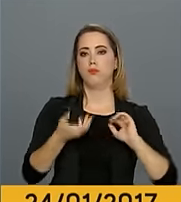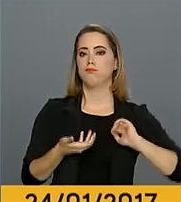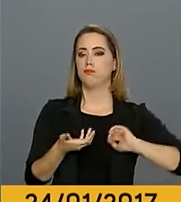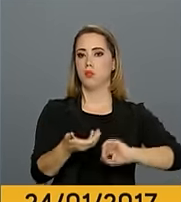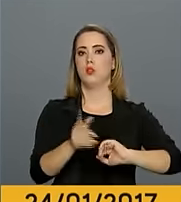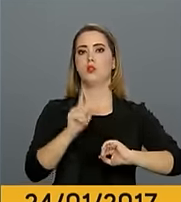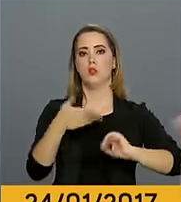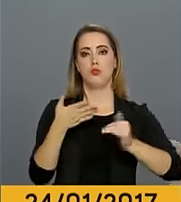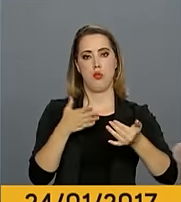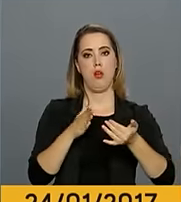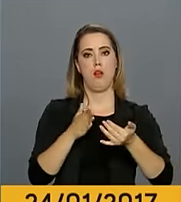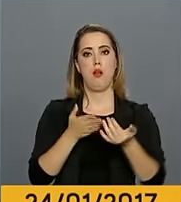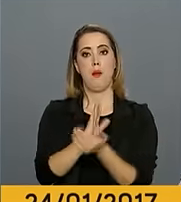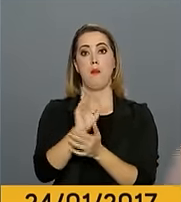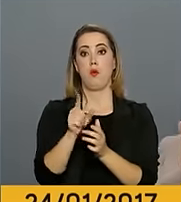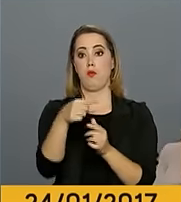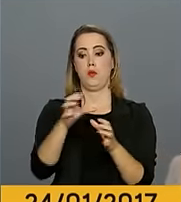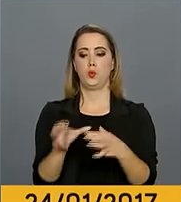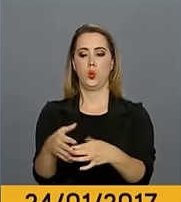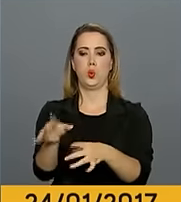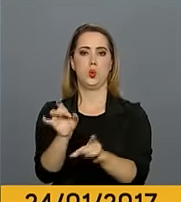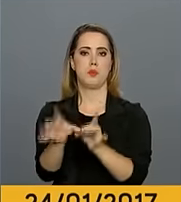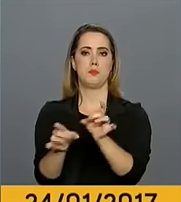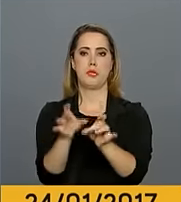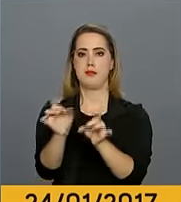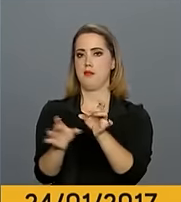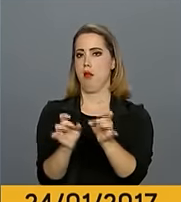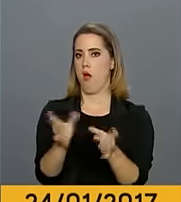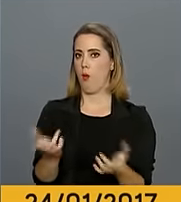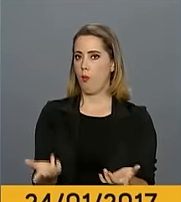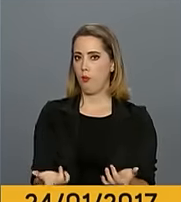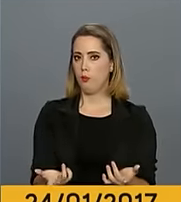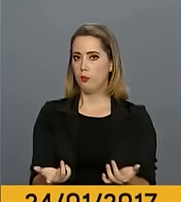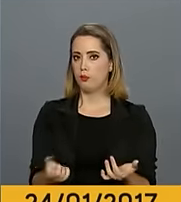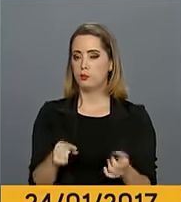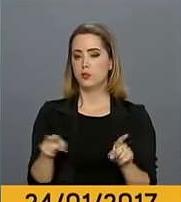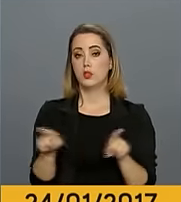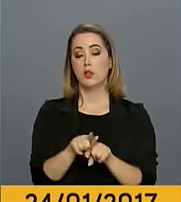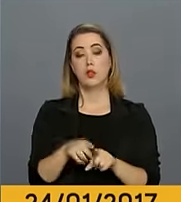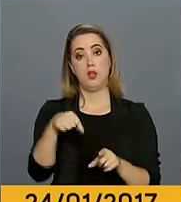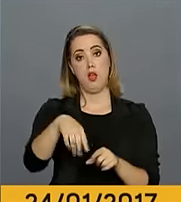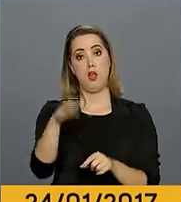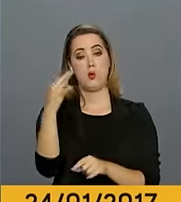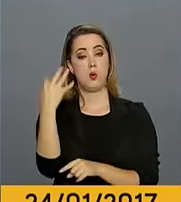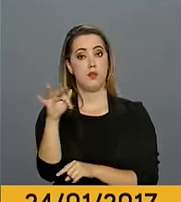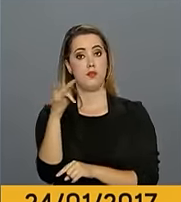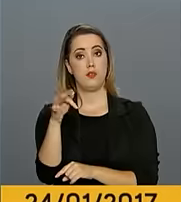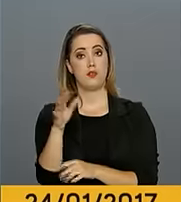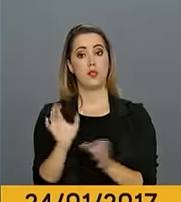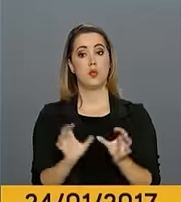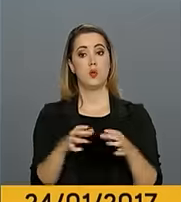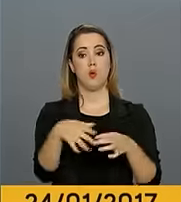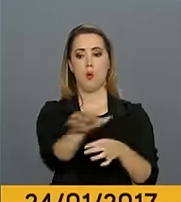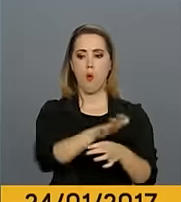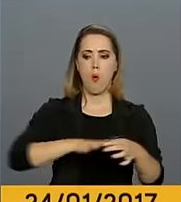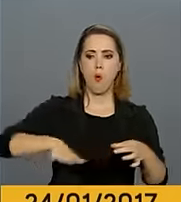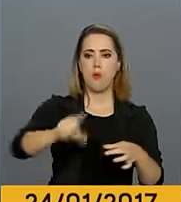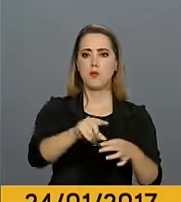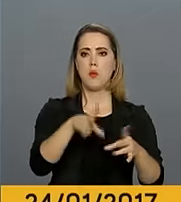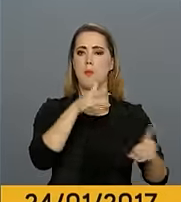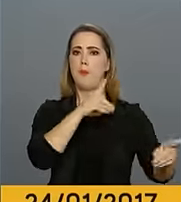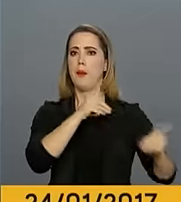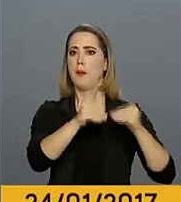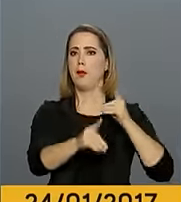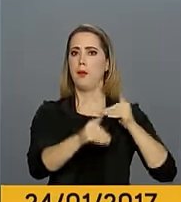a admissibilidade dessa proposta na Comissão de Constituição e Justiça, e agora, no mês de fevereiro, se forma a comissão para o amplo debate